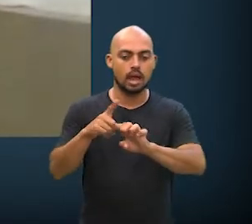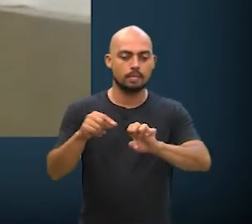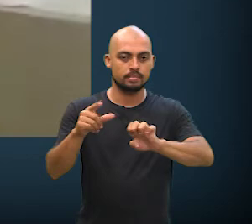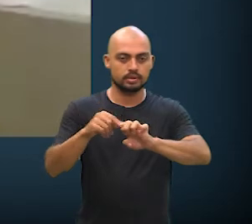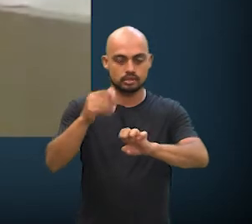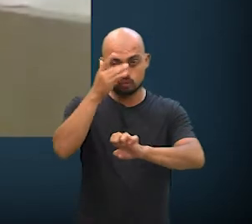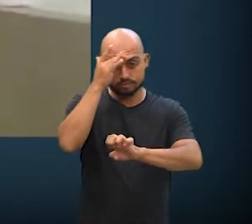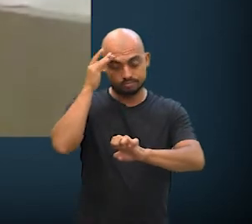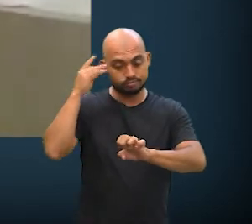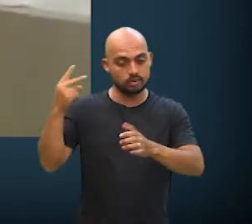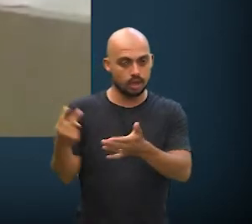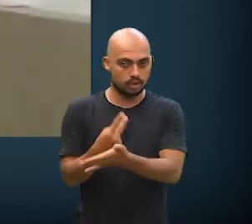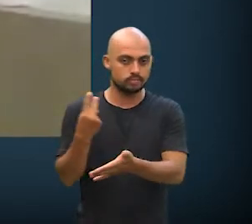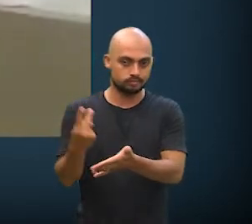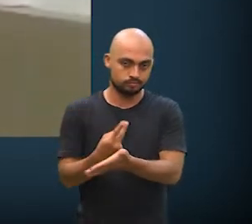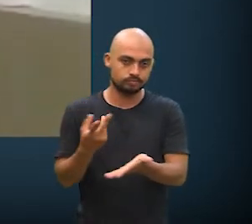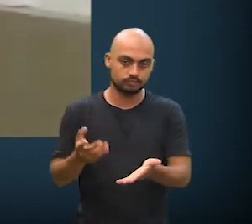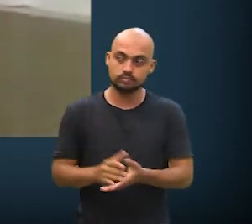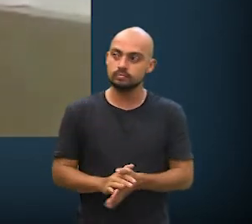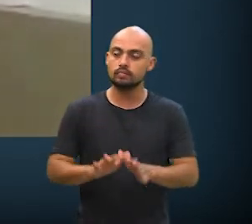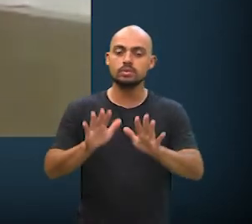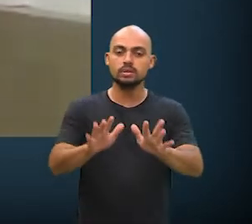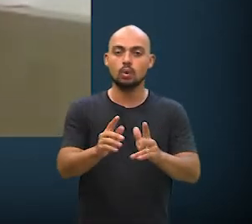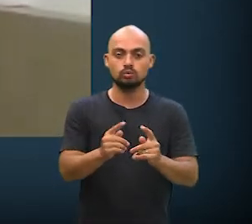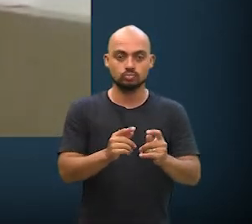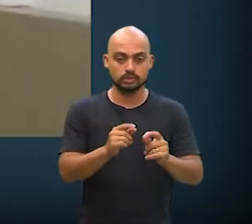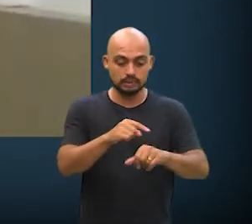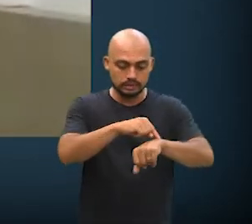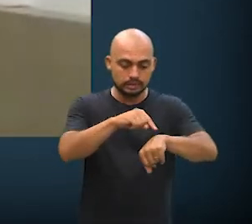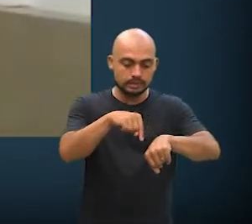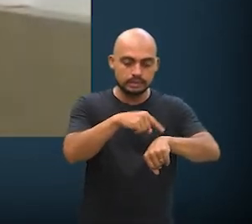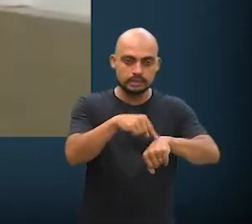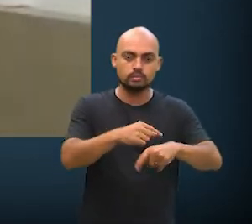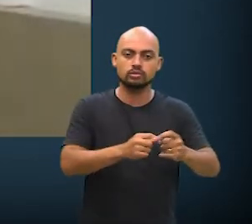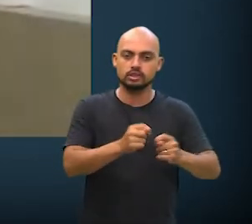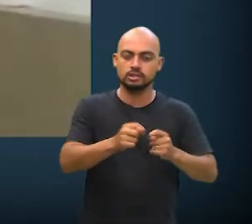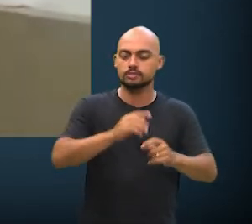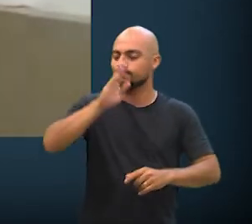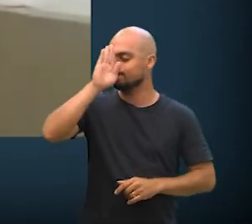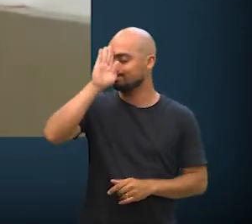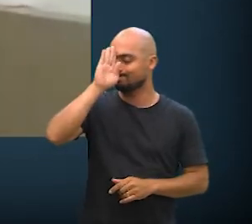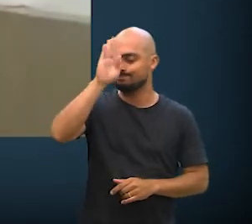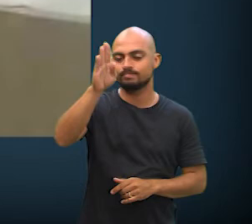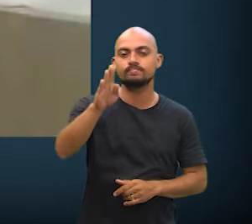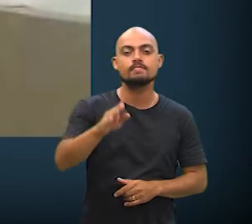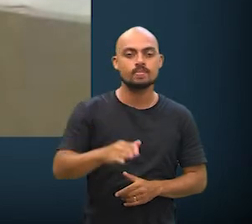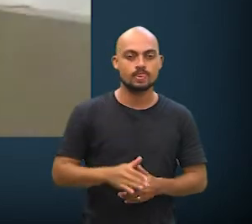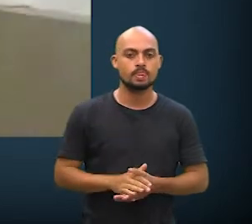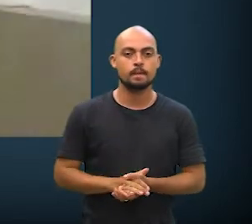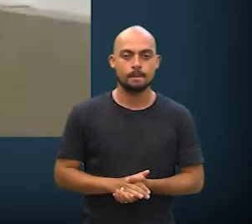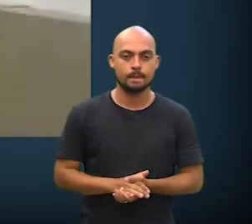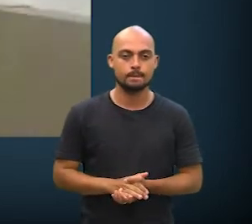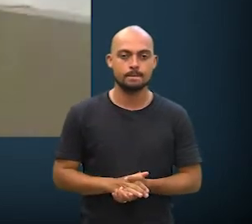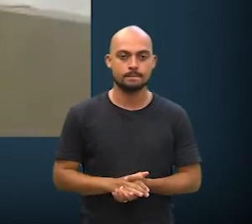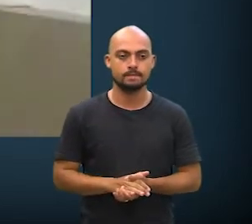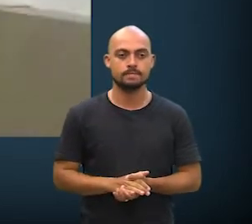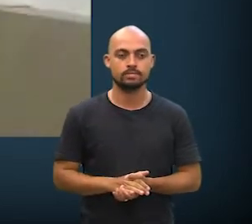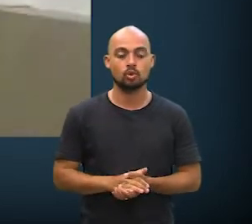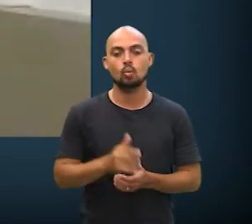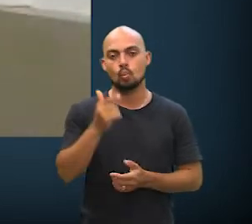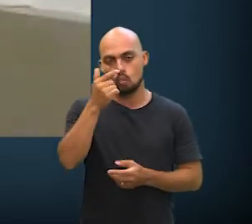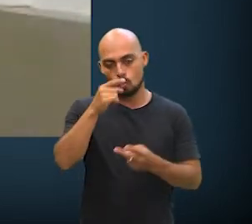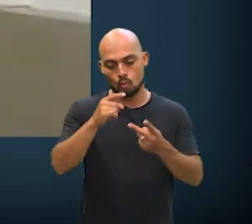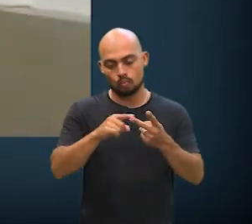empreendedores. Então, essa questão da gestão de tempo, Mirna, é fundamental. E uma outra